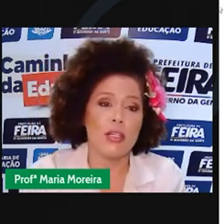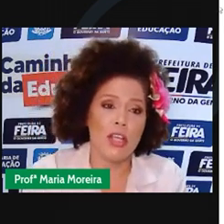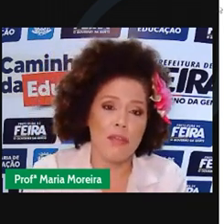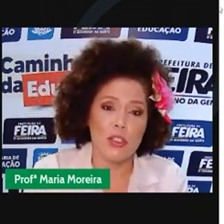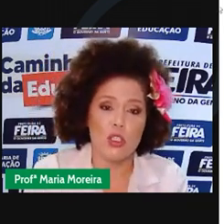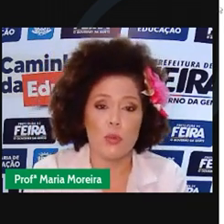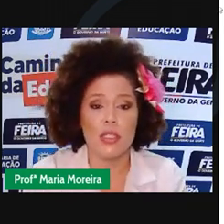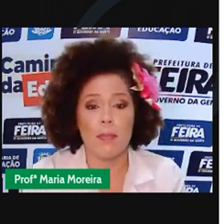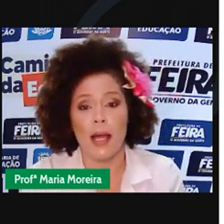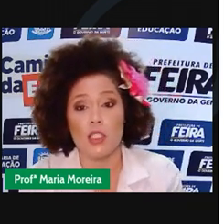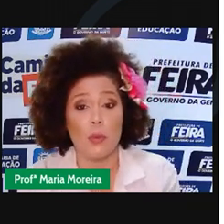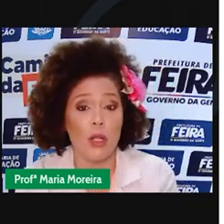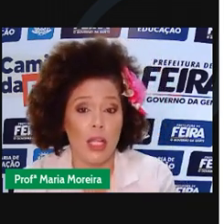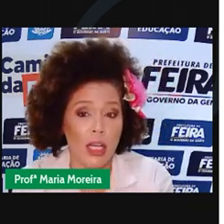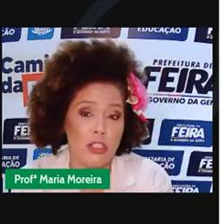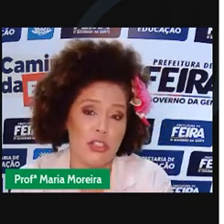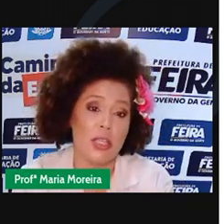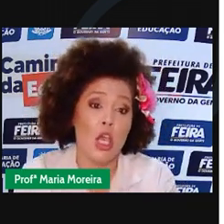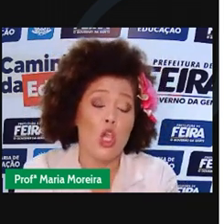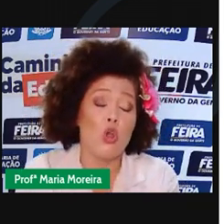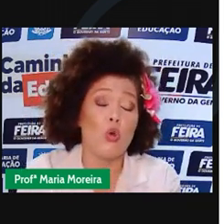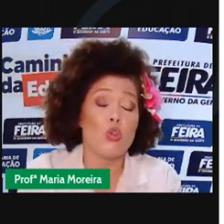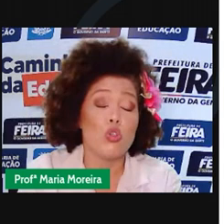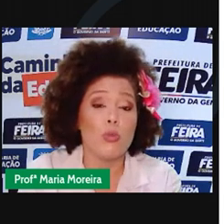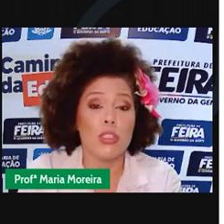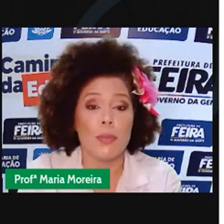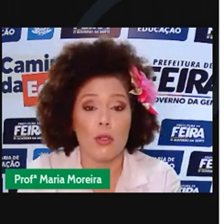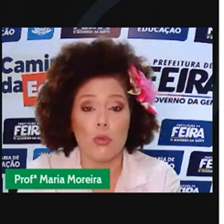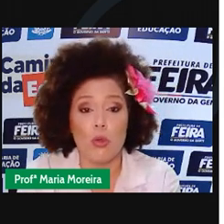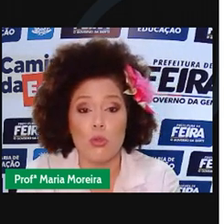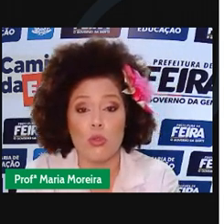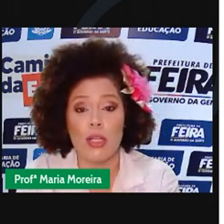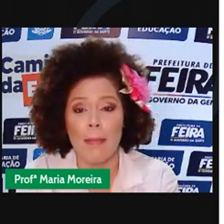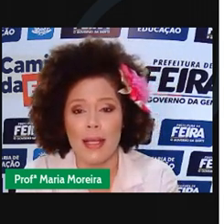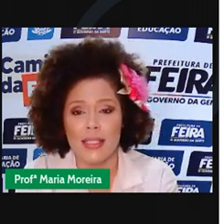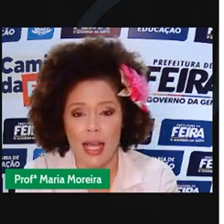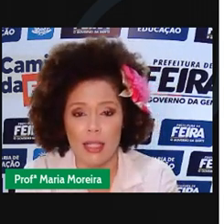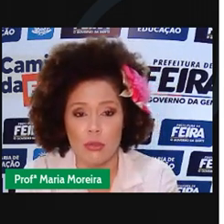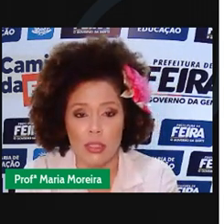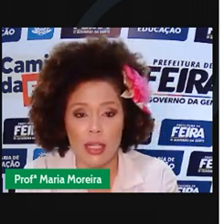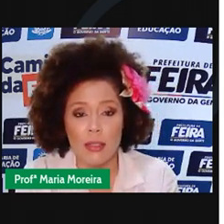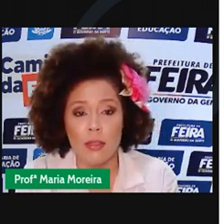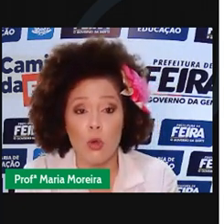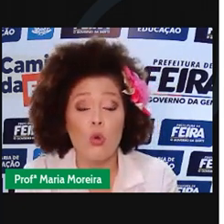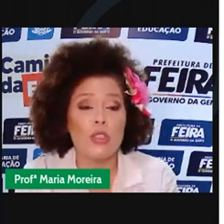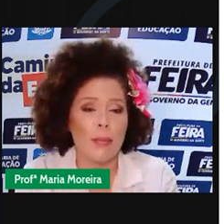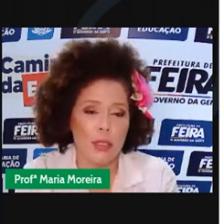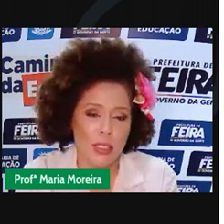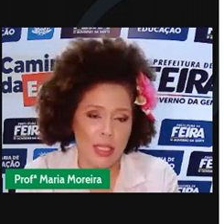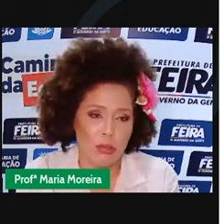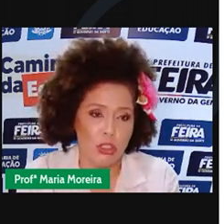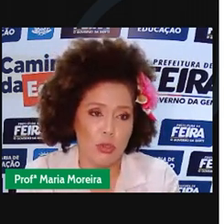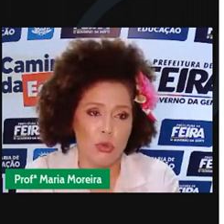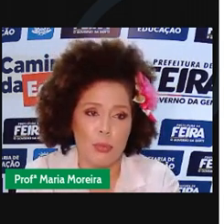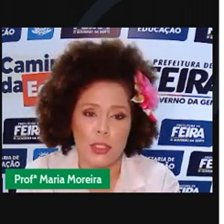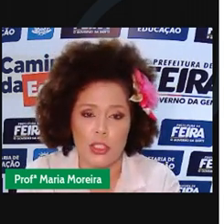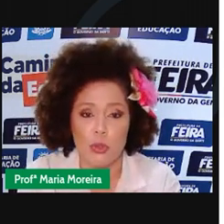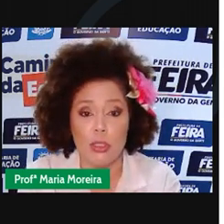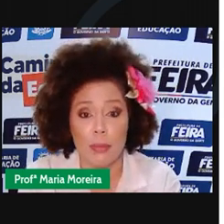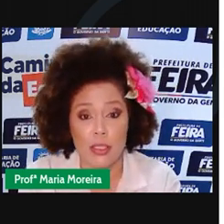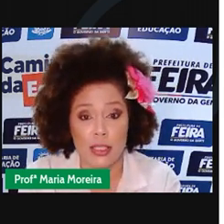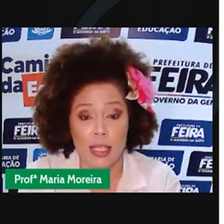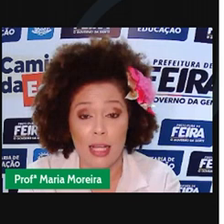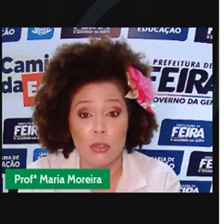substituição de refeições principais por lanches e o consumo de produtos ultrapassados né ultraprocessados